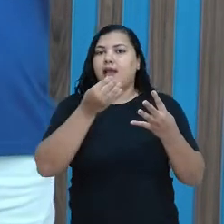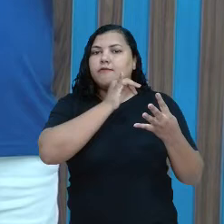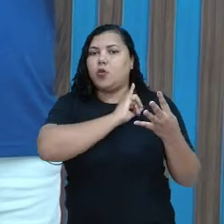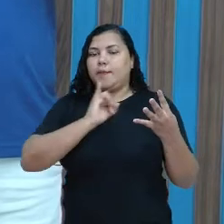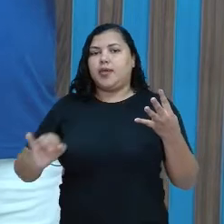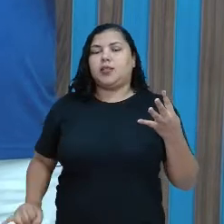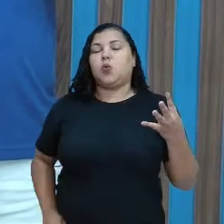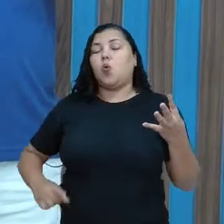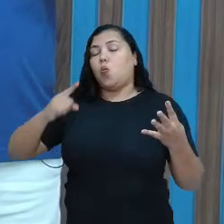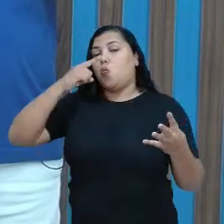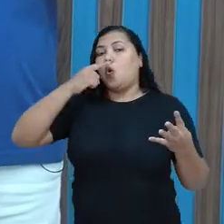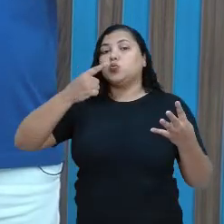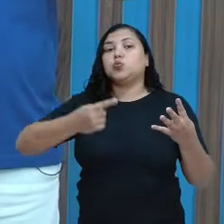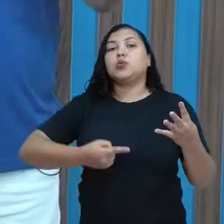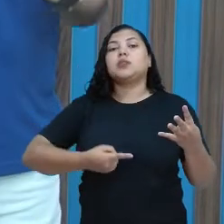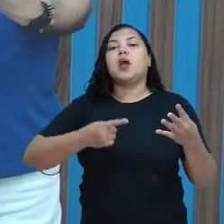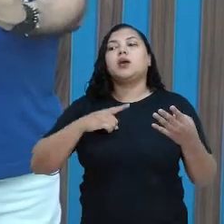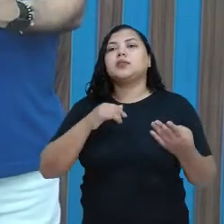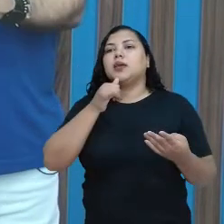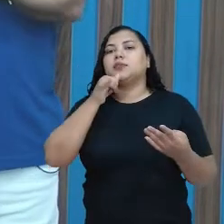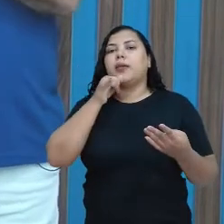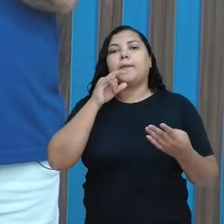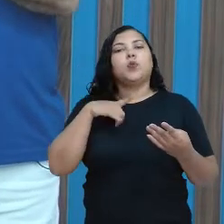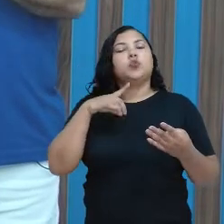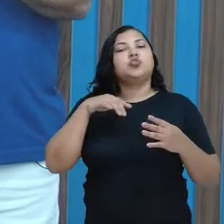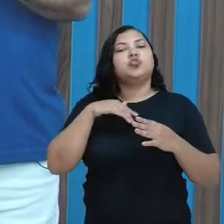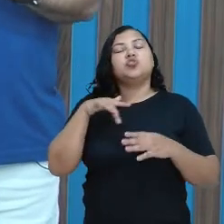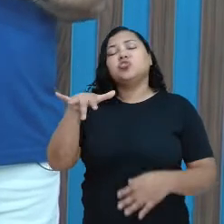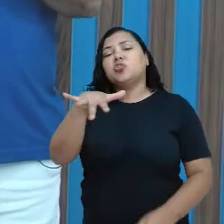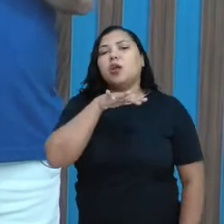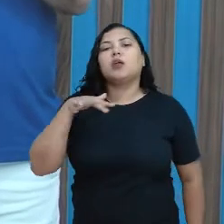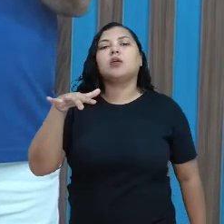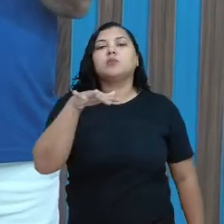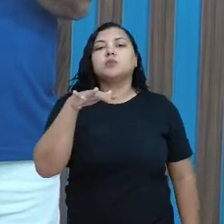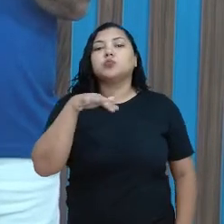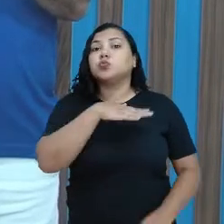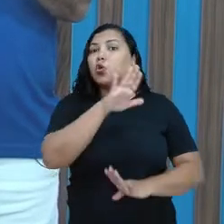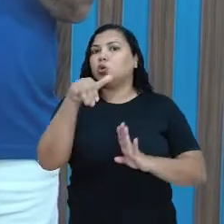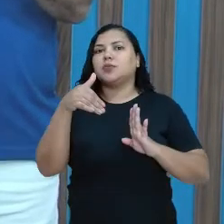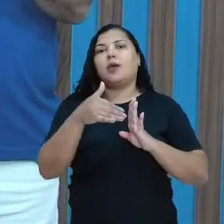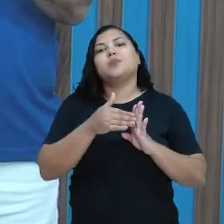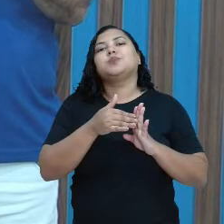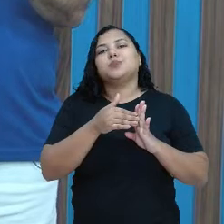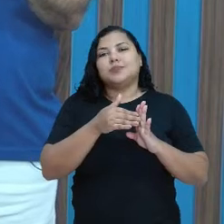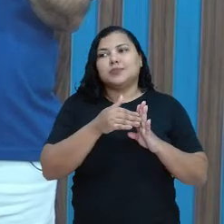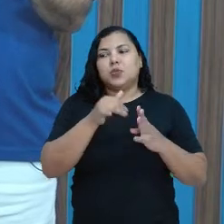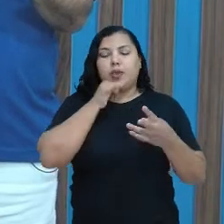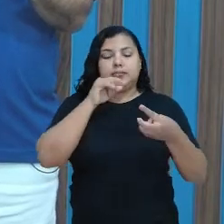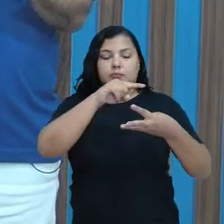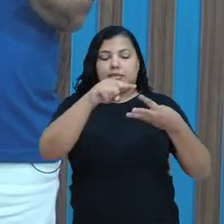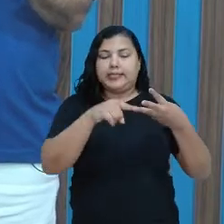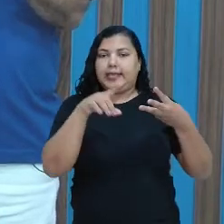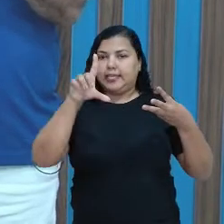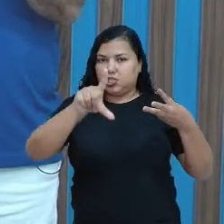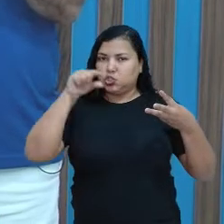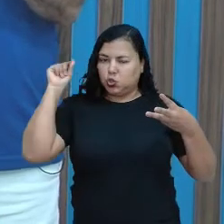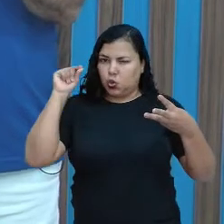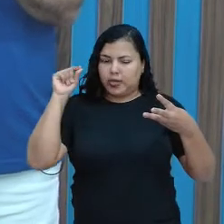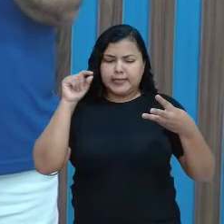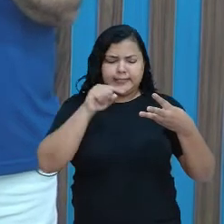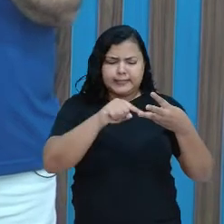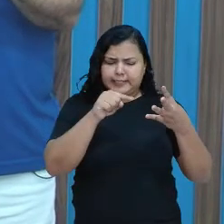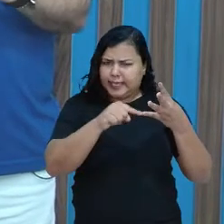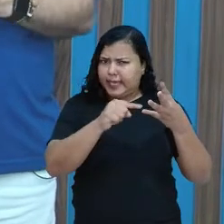uma autoridade, né, absolutista, no sentido de que aquilo que fosse decidido pelos 3 poderes, se ele